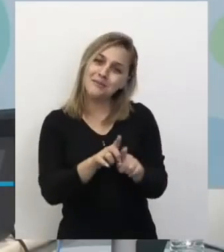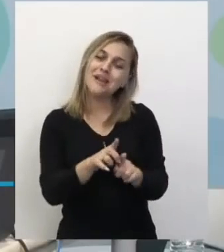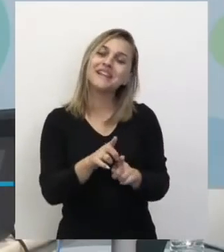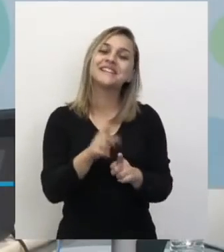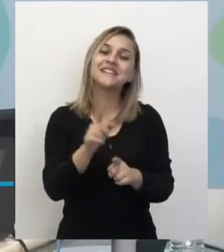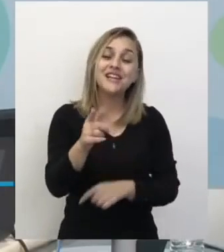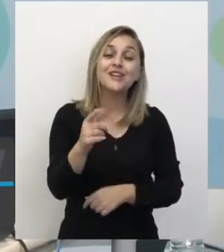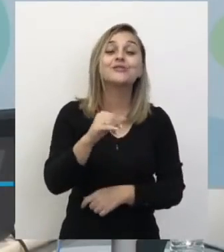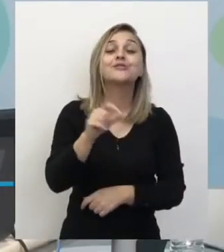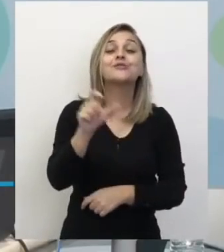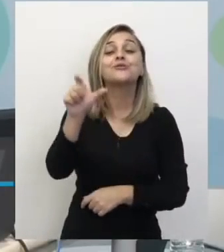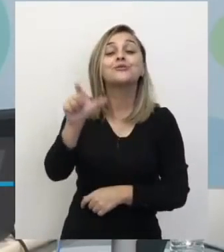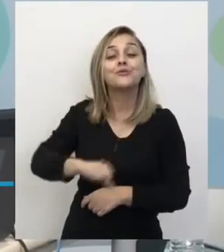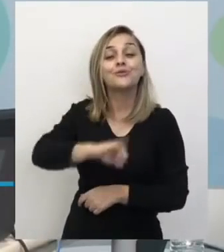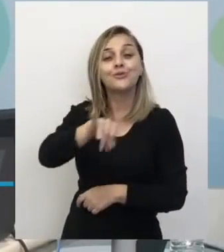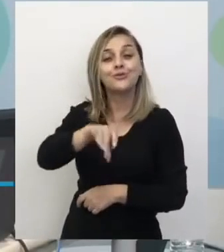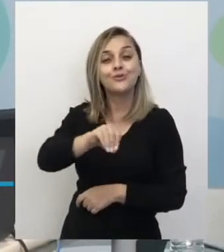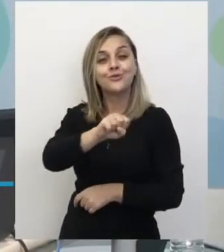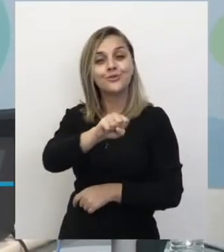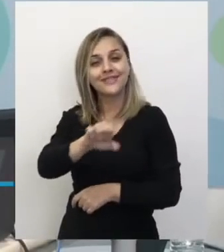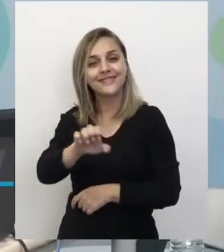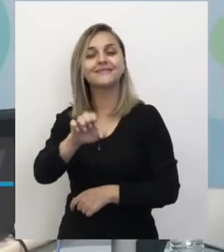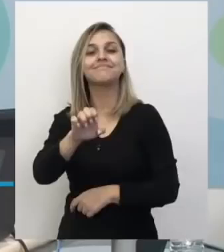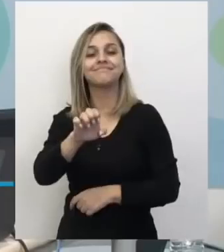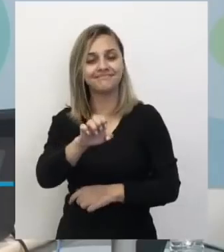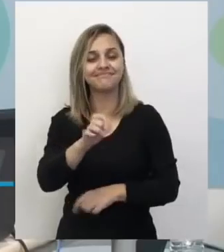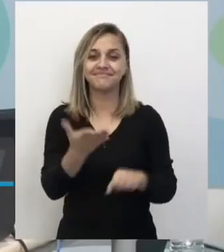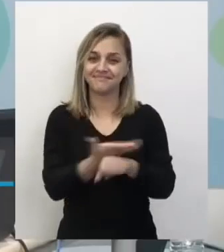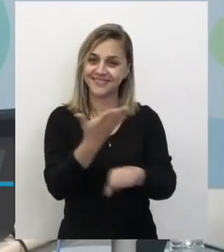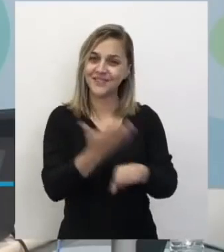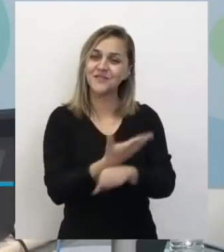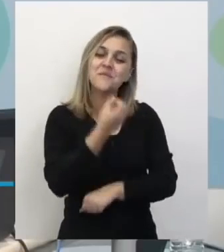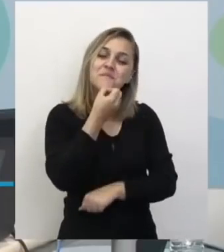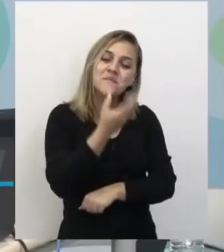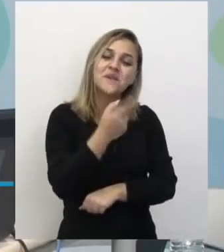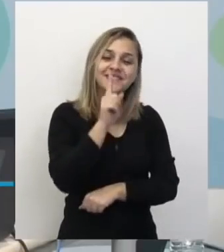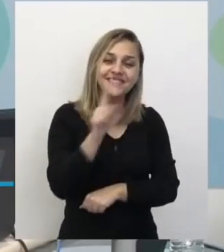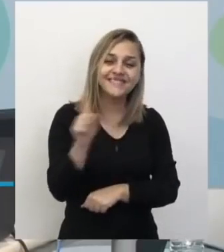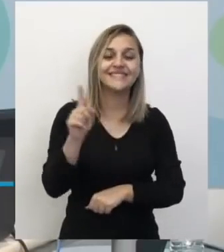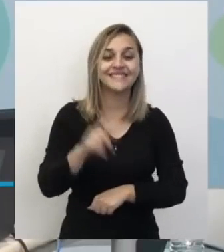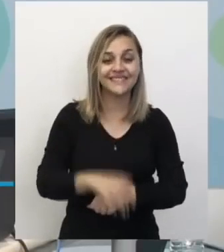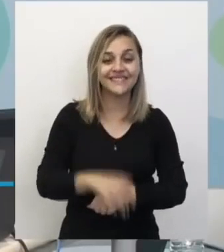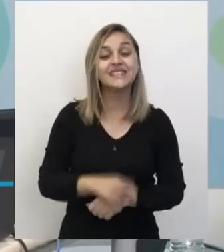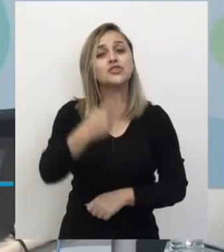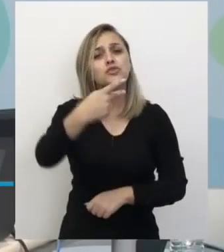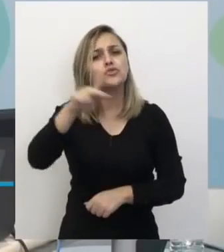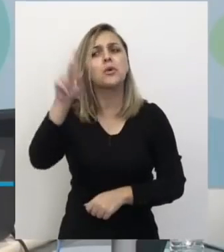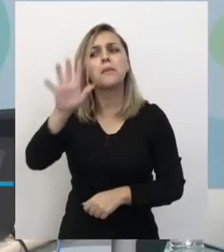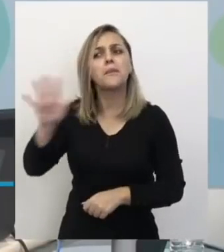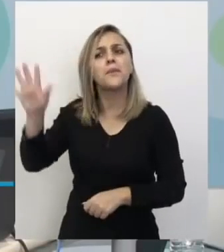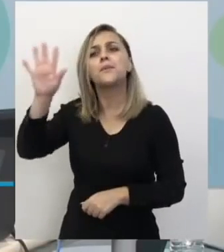sua participação aí, qual é a fruta aí que você tem mais aí na sua região e